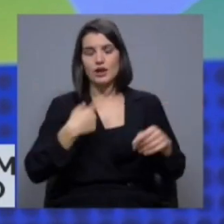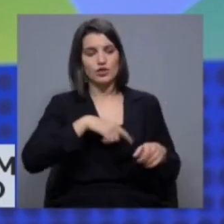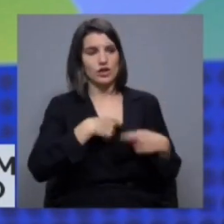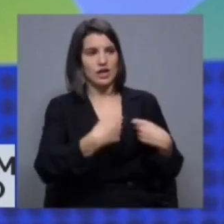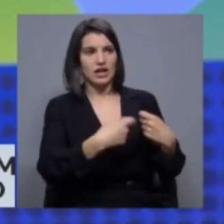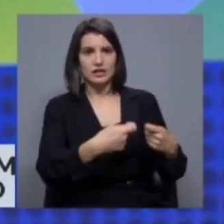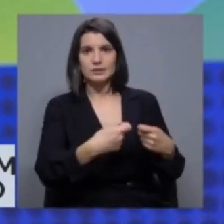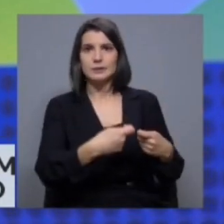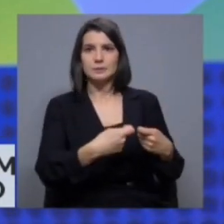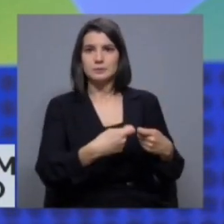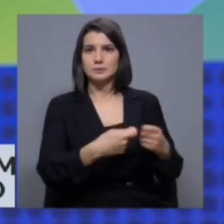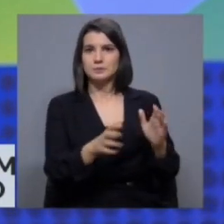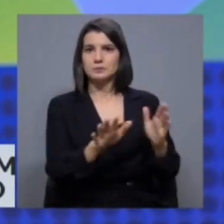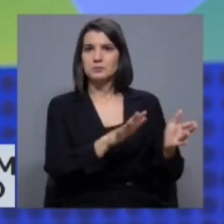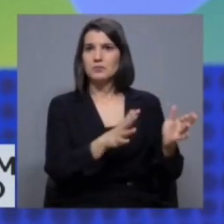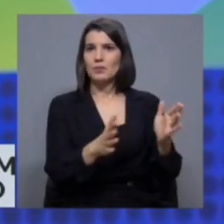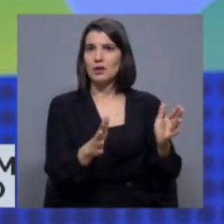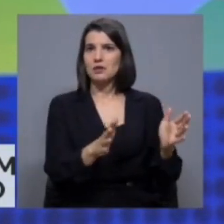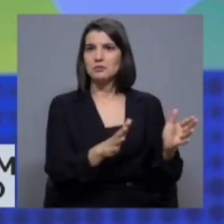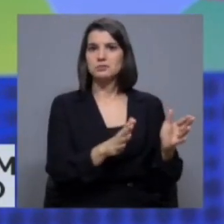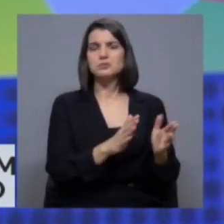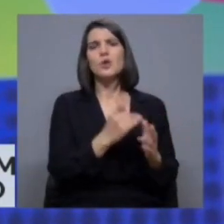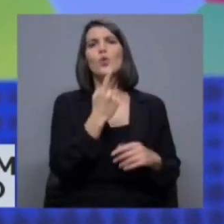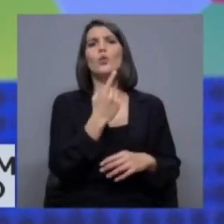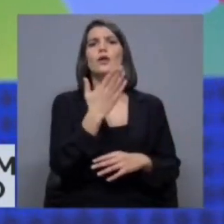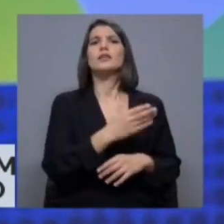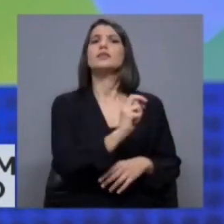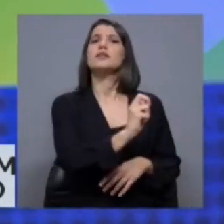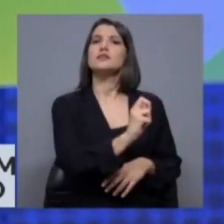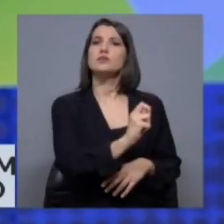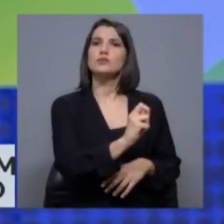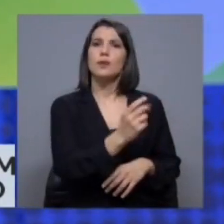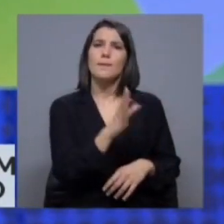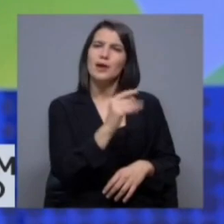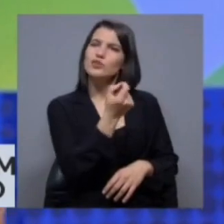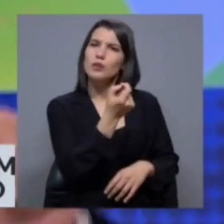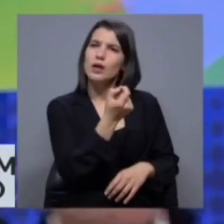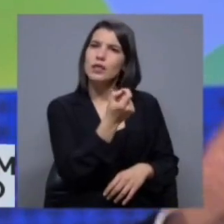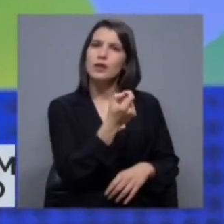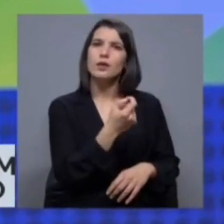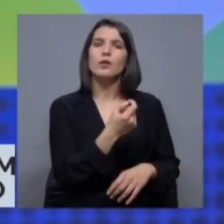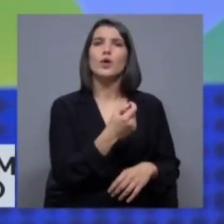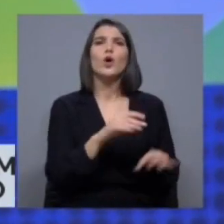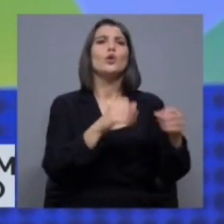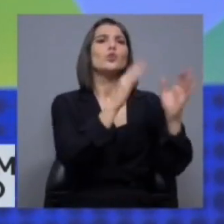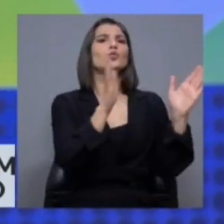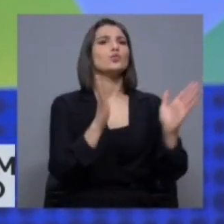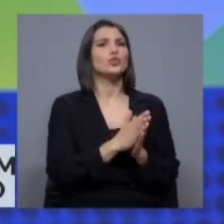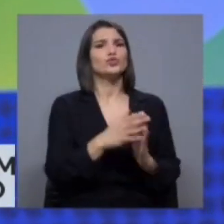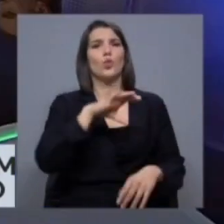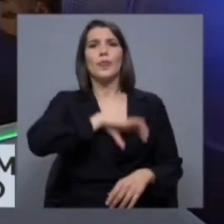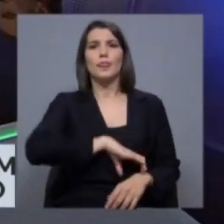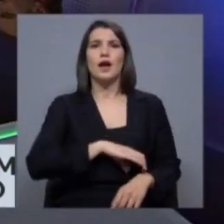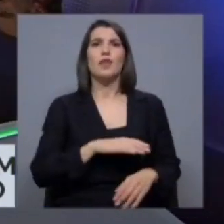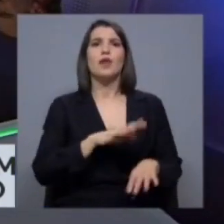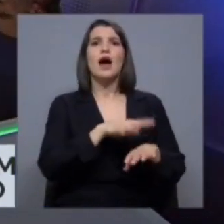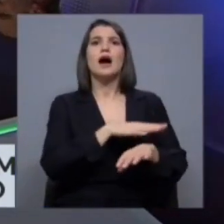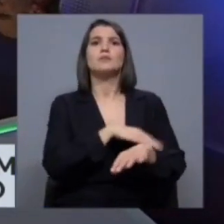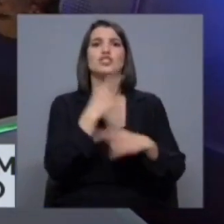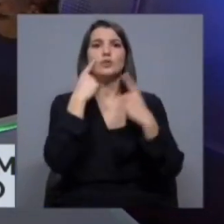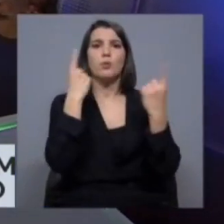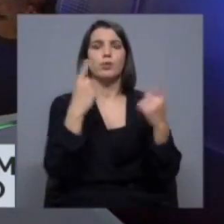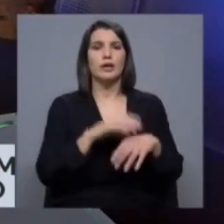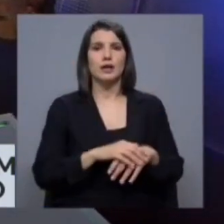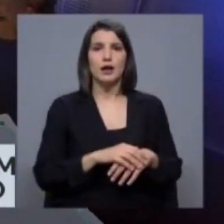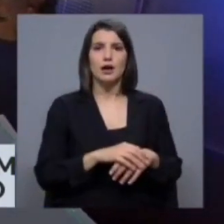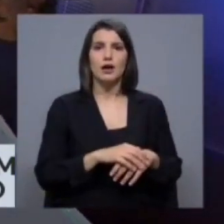gastamos a cerca de é um terço ou um é um teste todos os salários da administração do dss